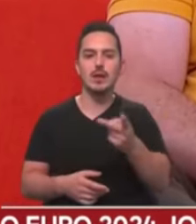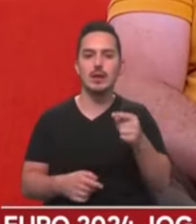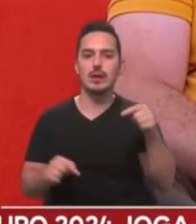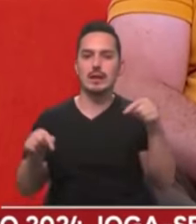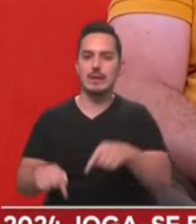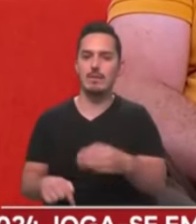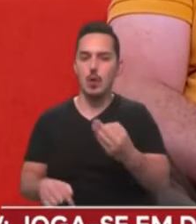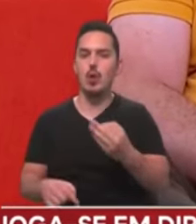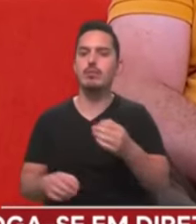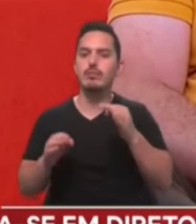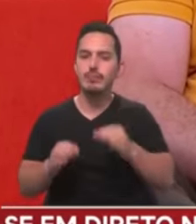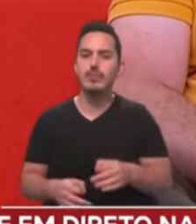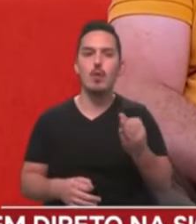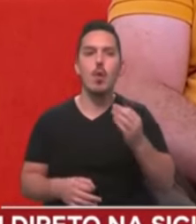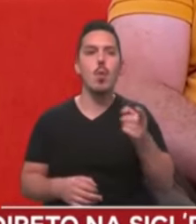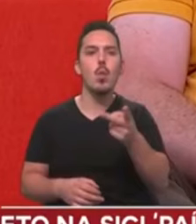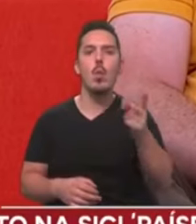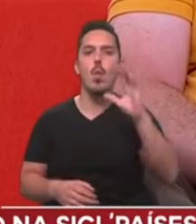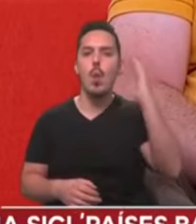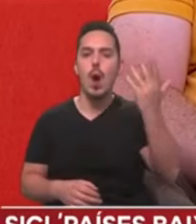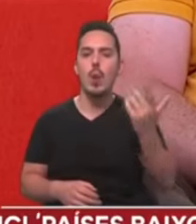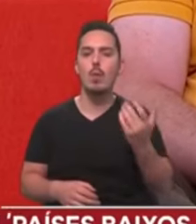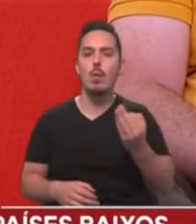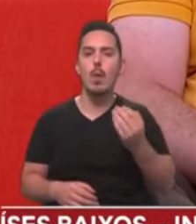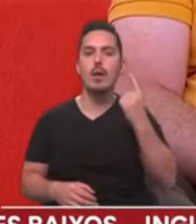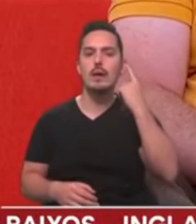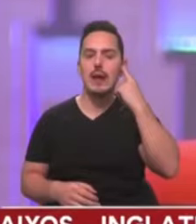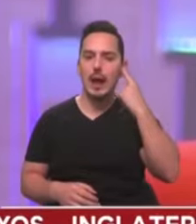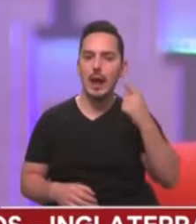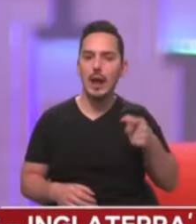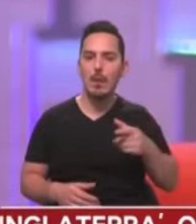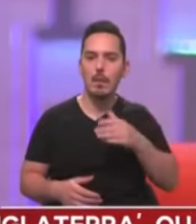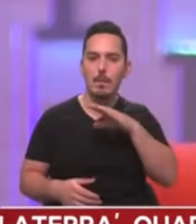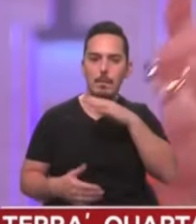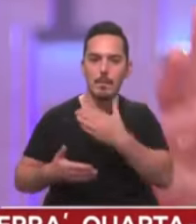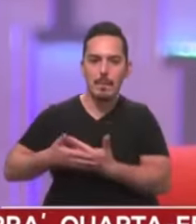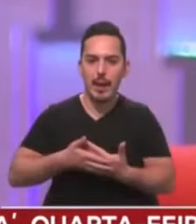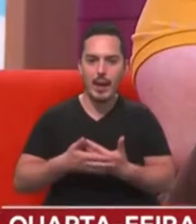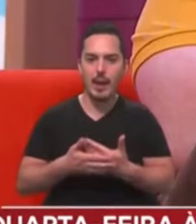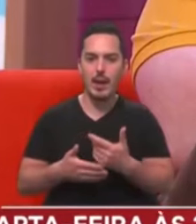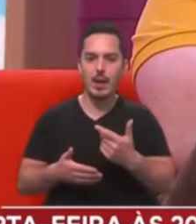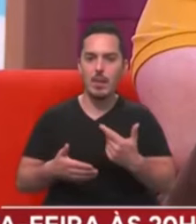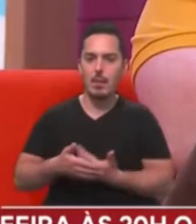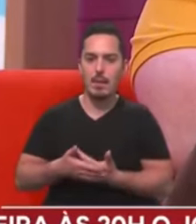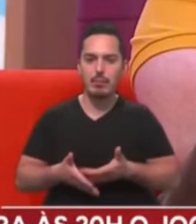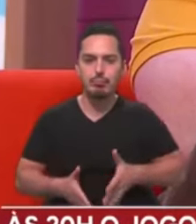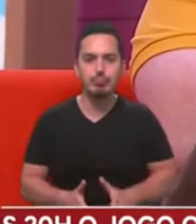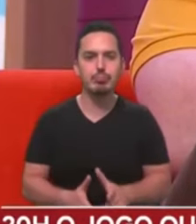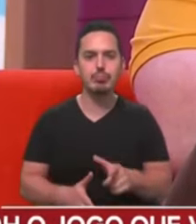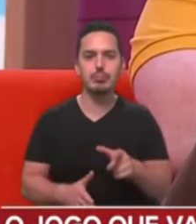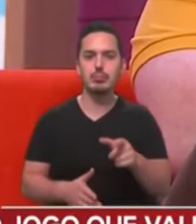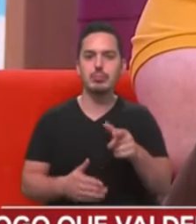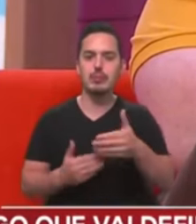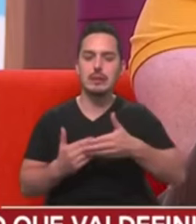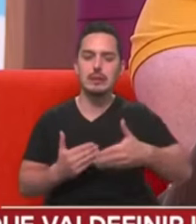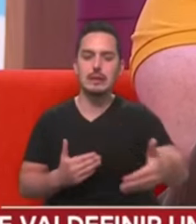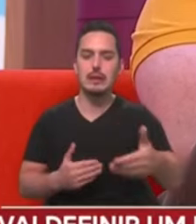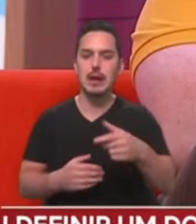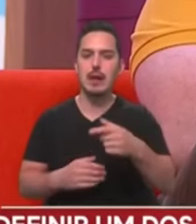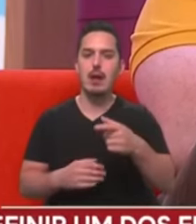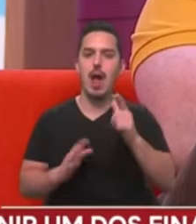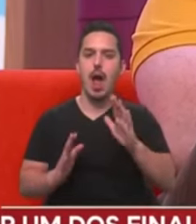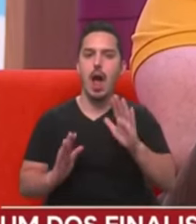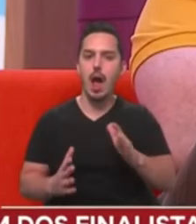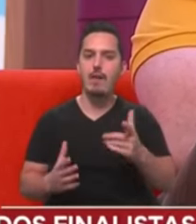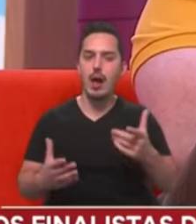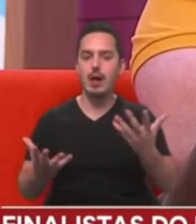foi justamente quando tinham acabado de ter O bebê. O Sim. bebê e de estarem, no fundo, a